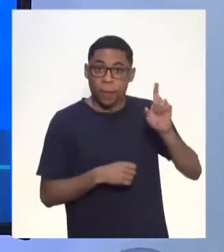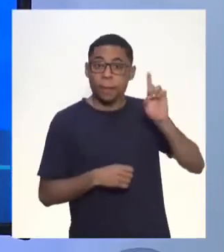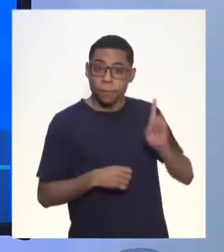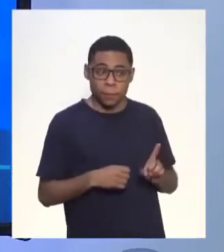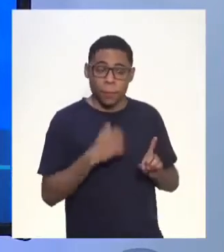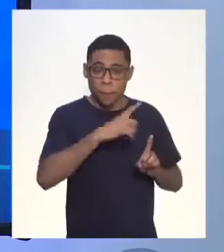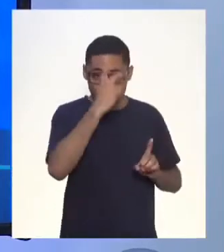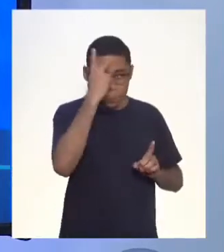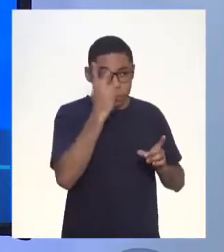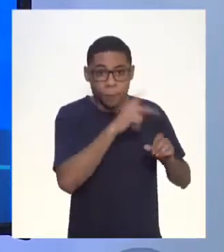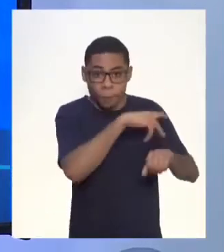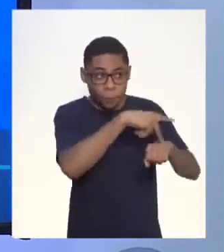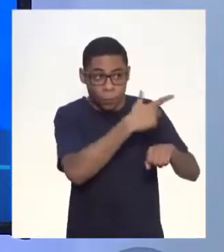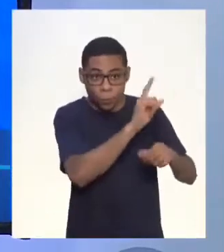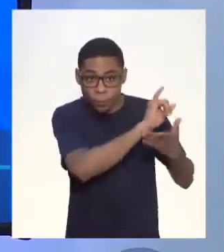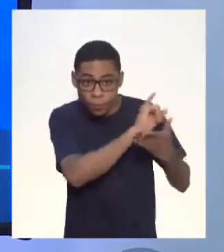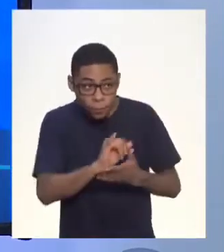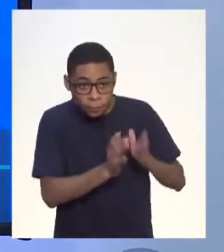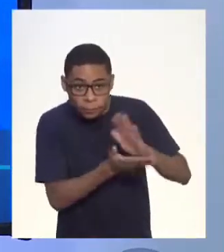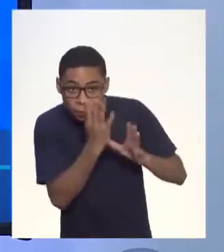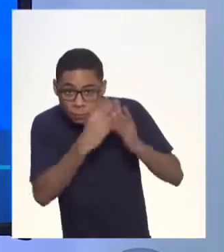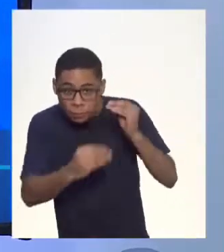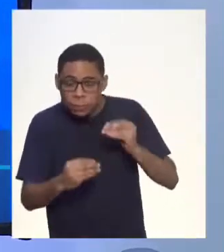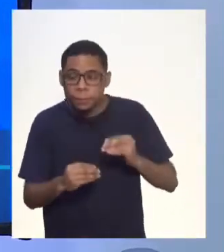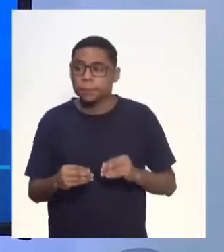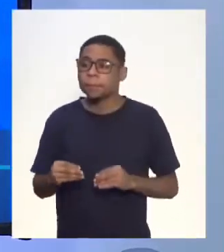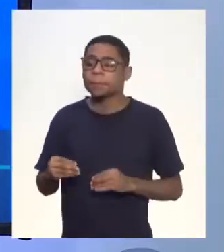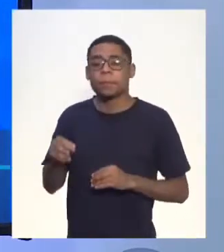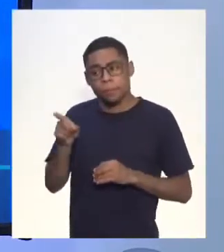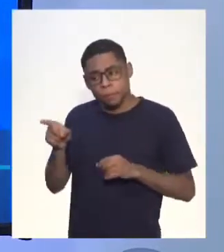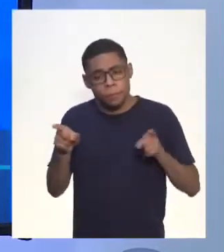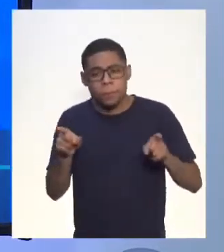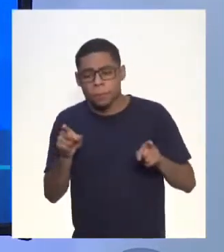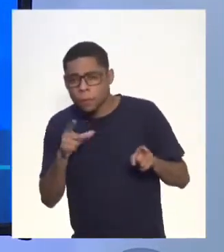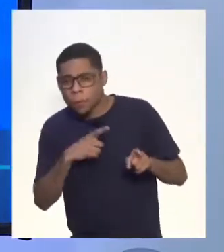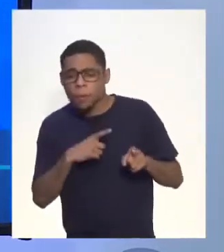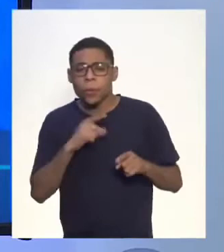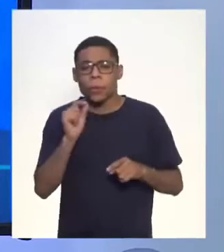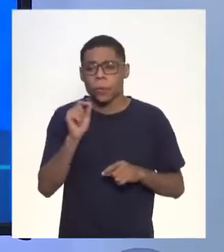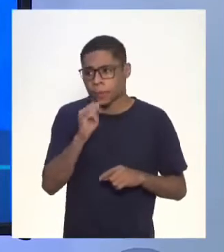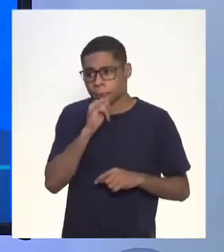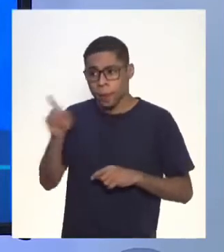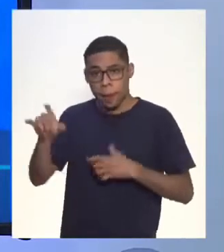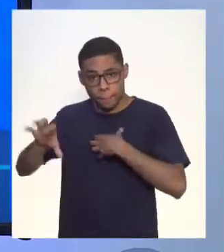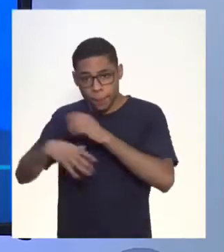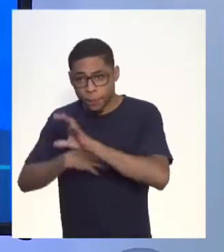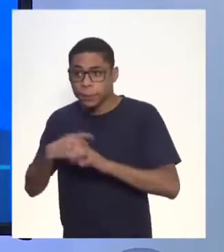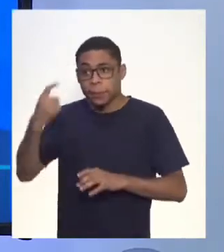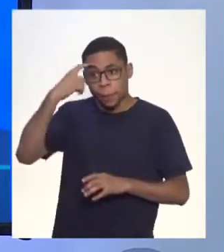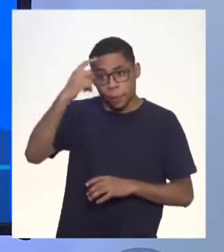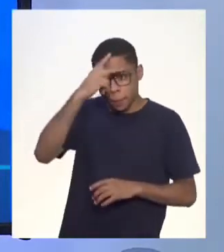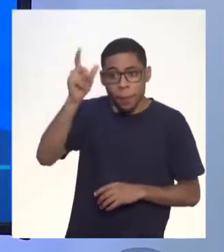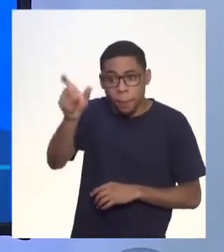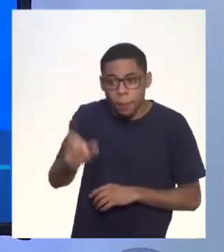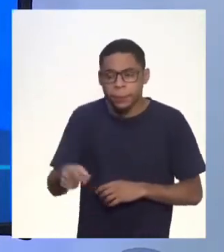Mauro, ele vem falando sobre a empatia e para cada um ter o cuidado consigo ou com o próximo. Já no segundo texto, já